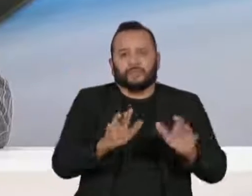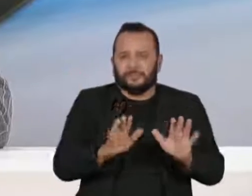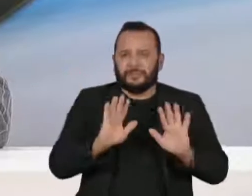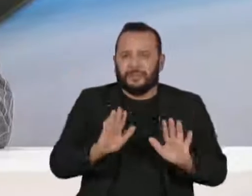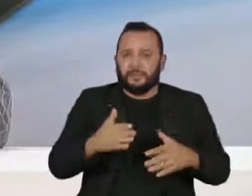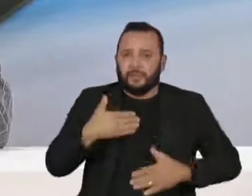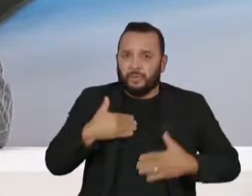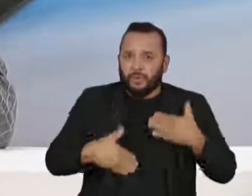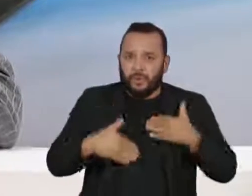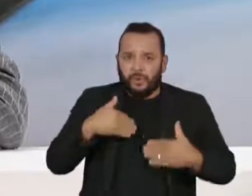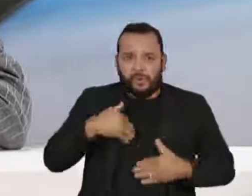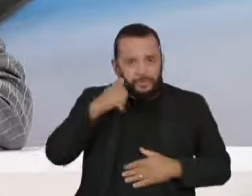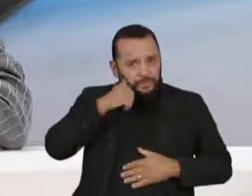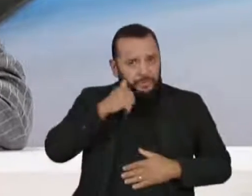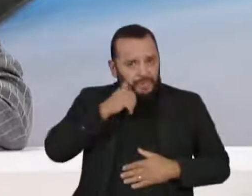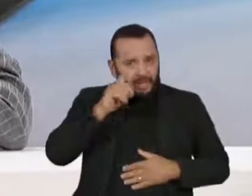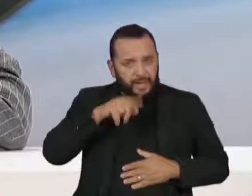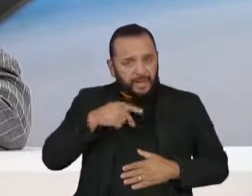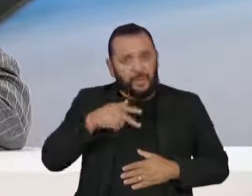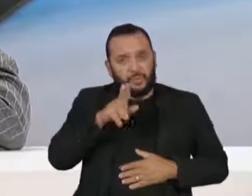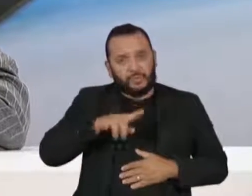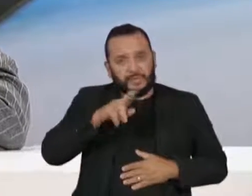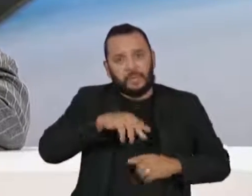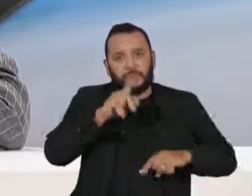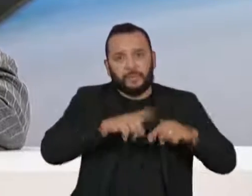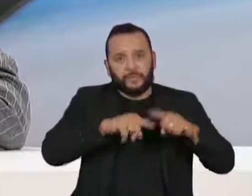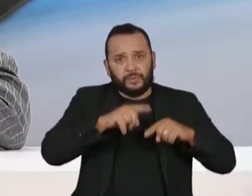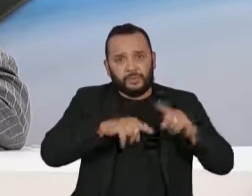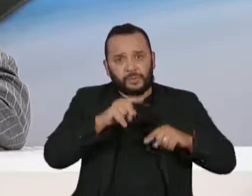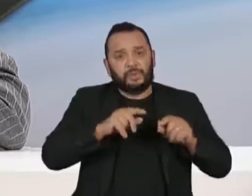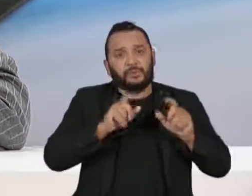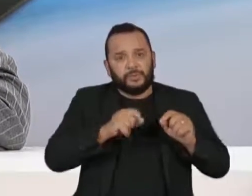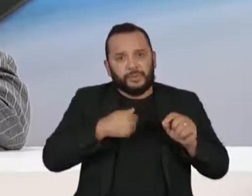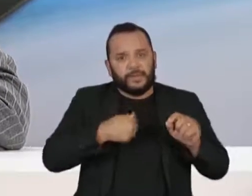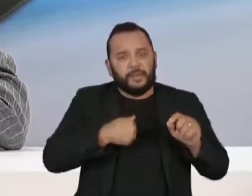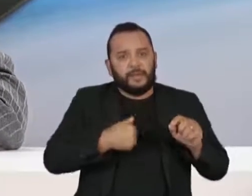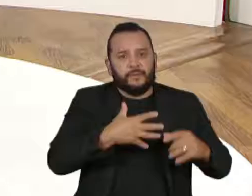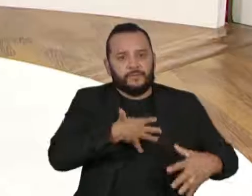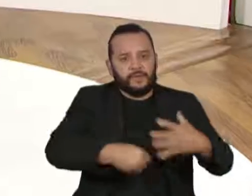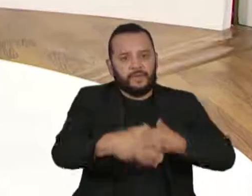femininos sendo instrumentalizados a serviço da economia?